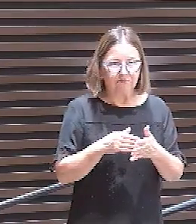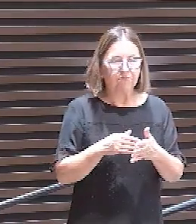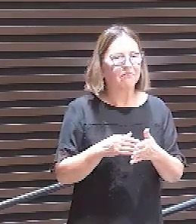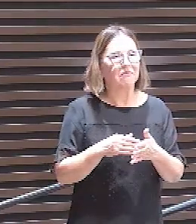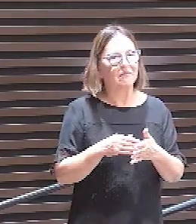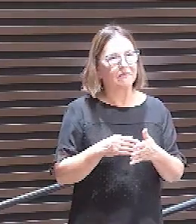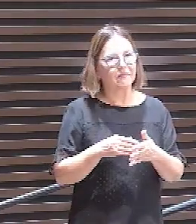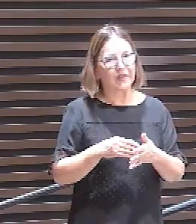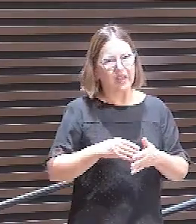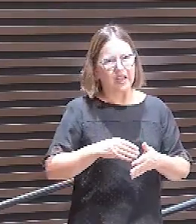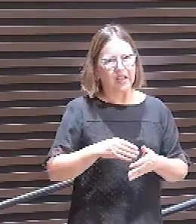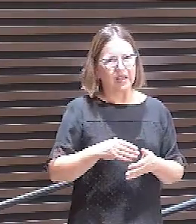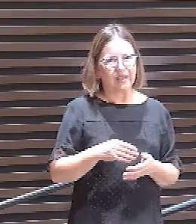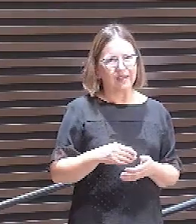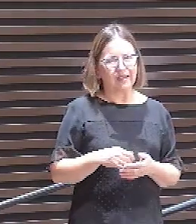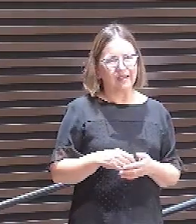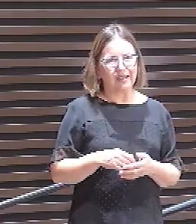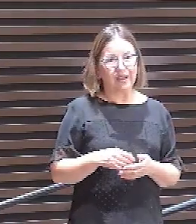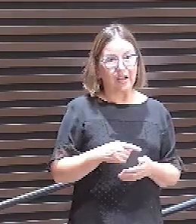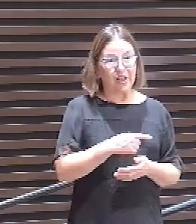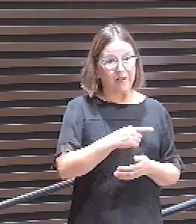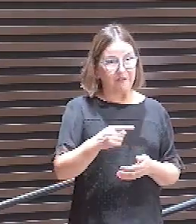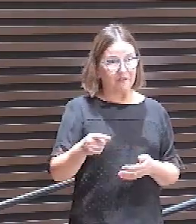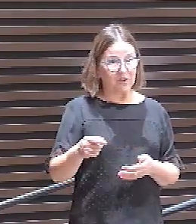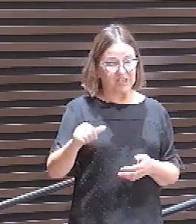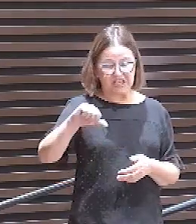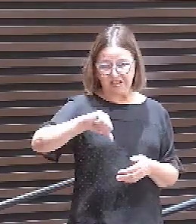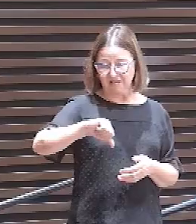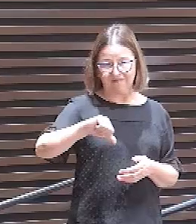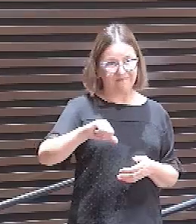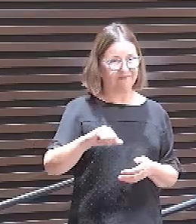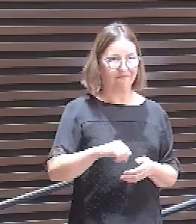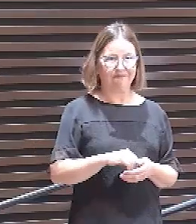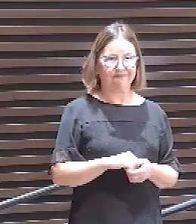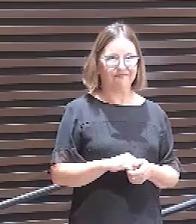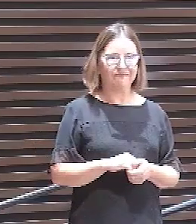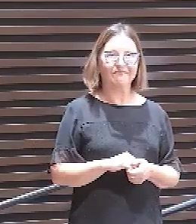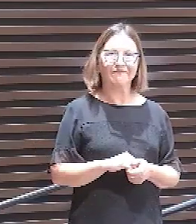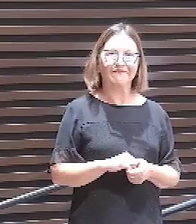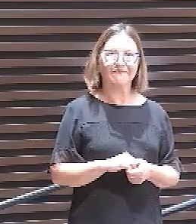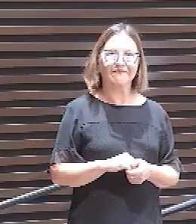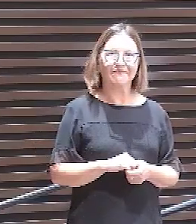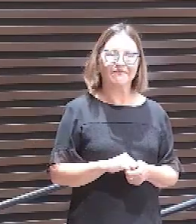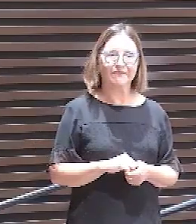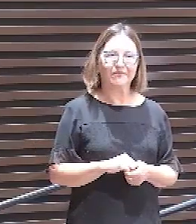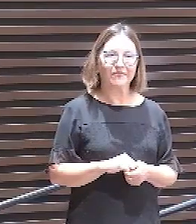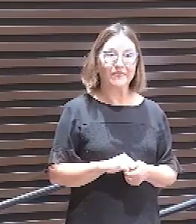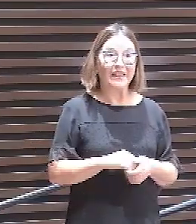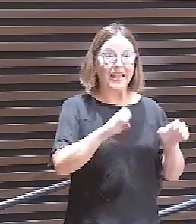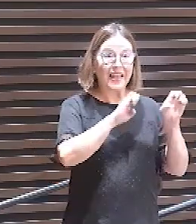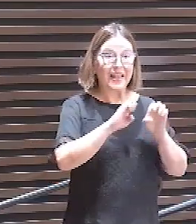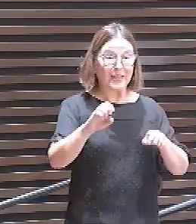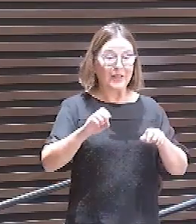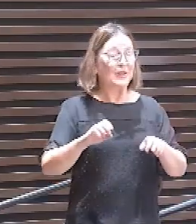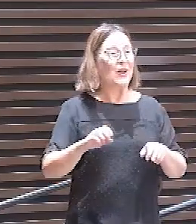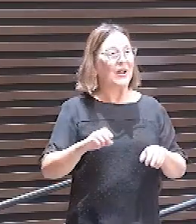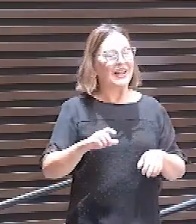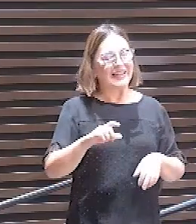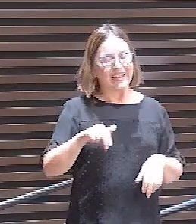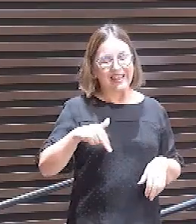Nós precisamos ser desconstruídos dessas coisas. Enoque andou com Deus, ele agora